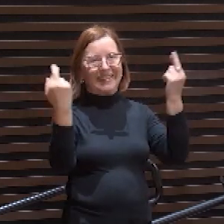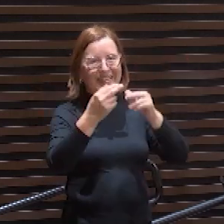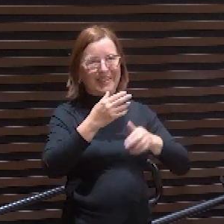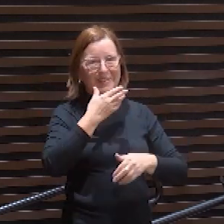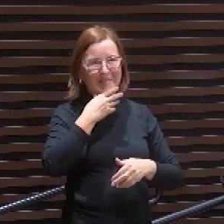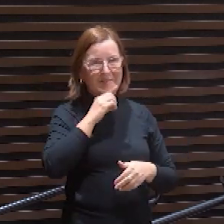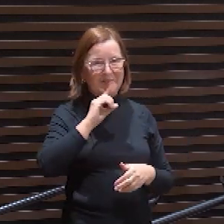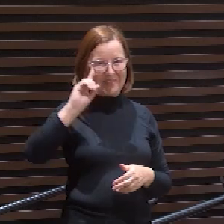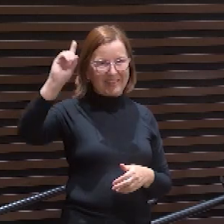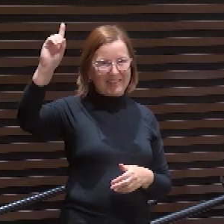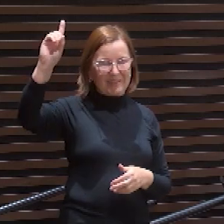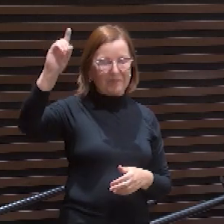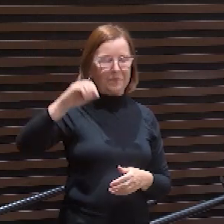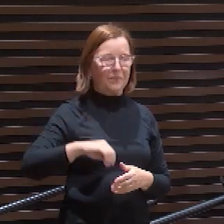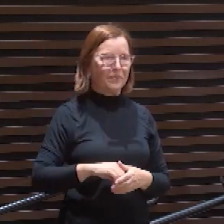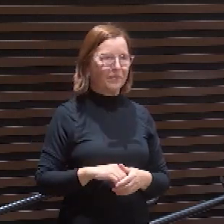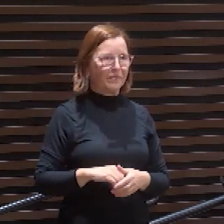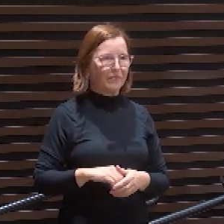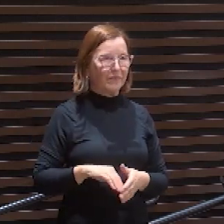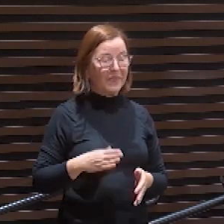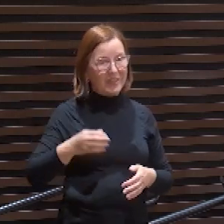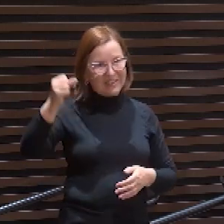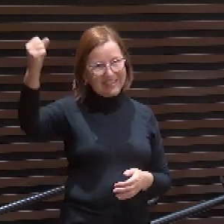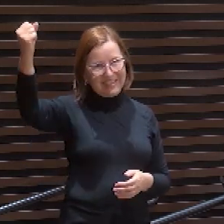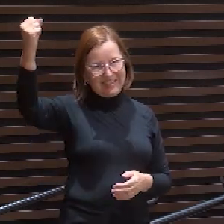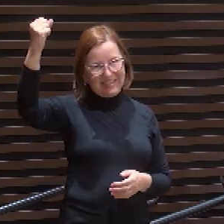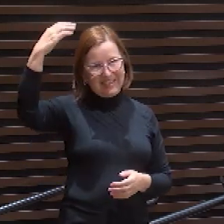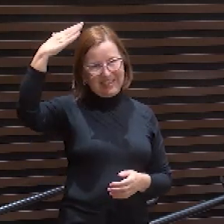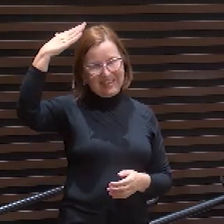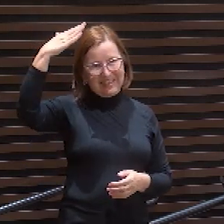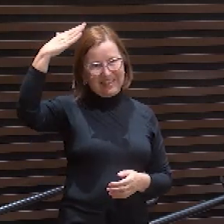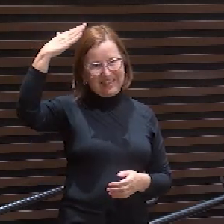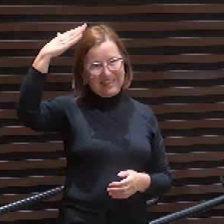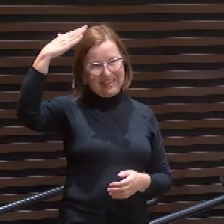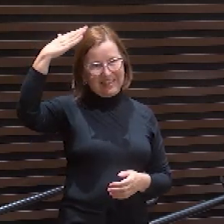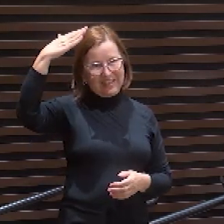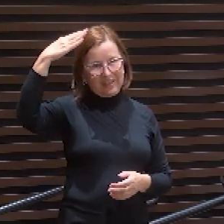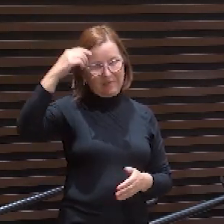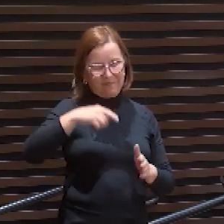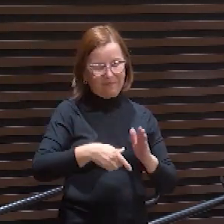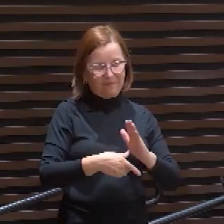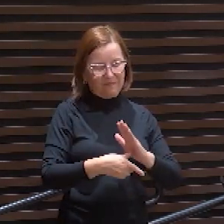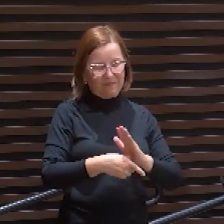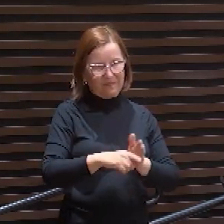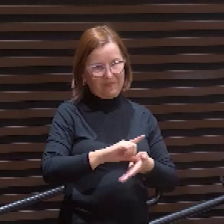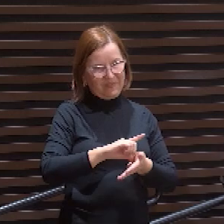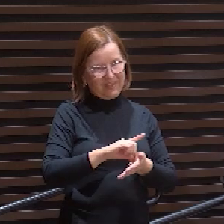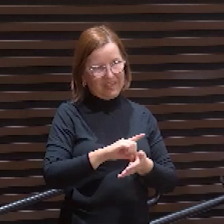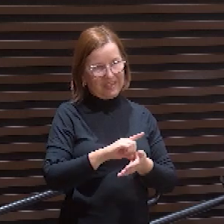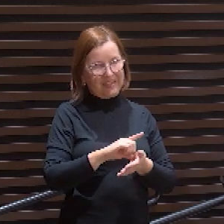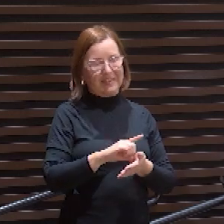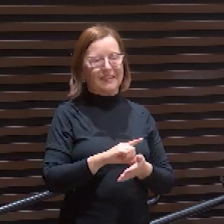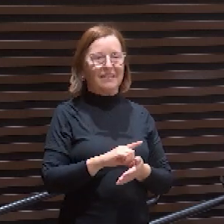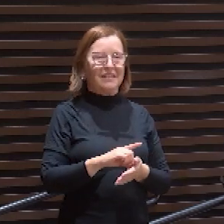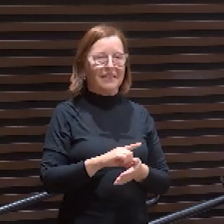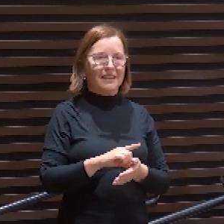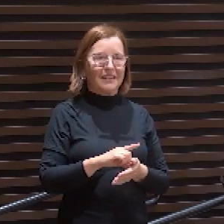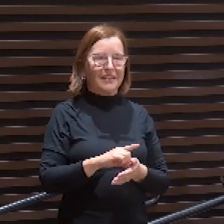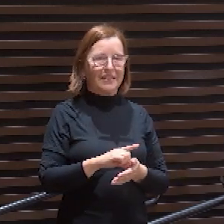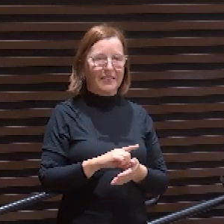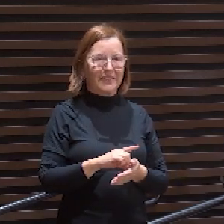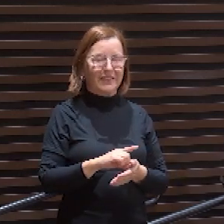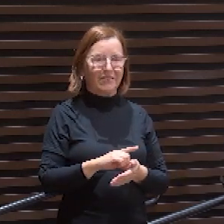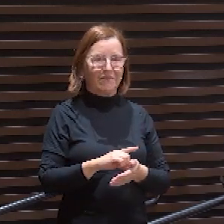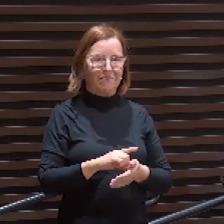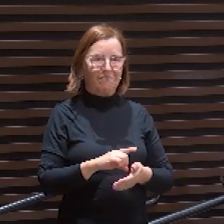Então, a graça é precursora e antecessora da